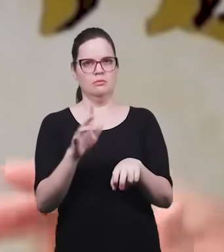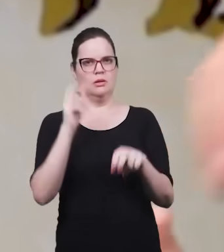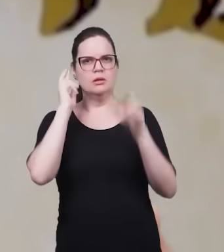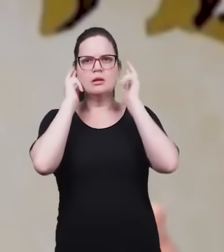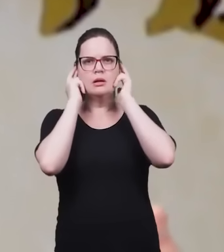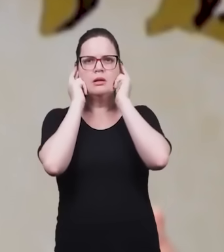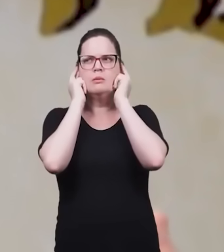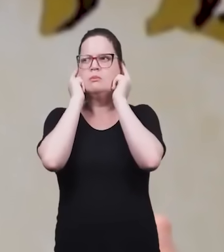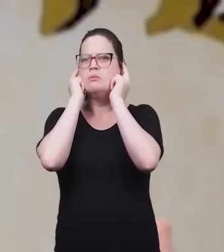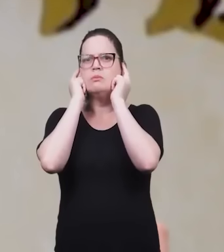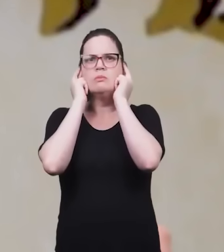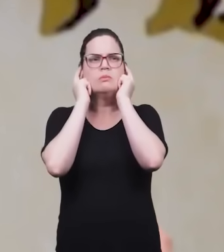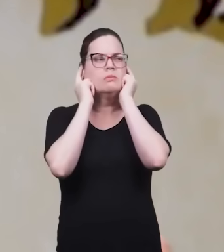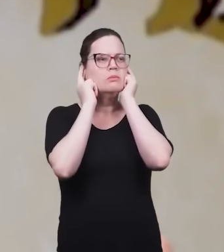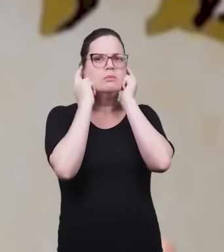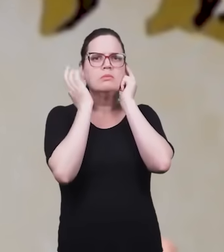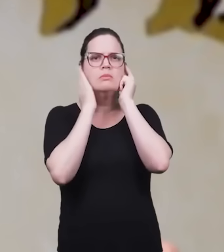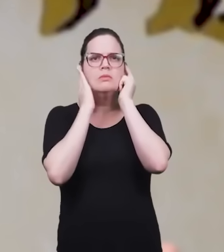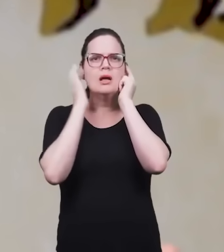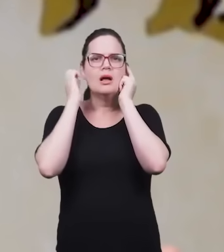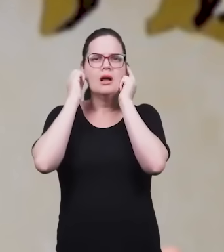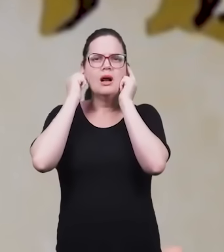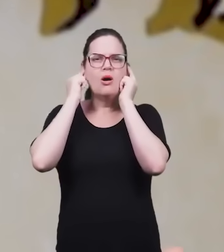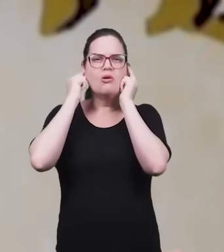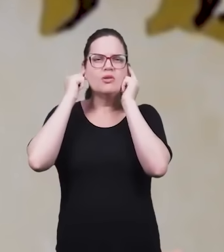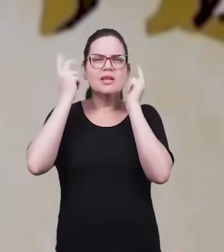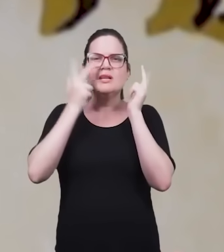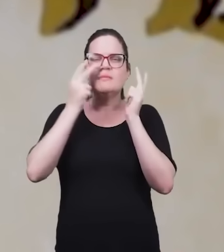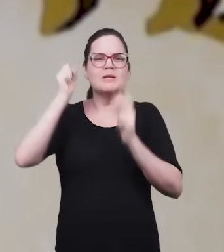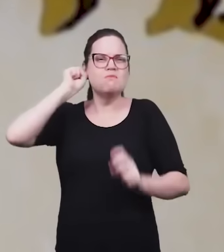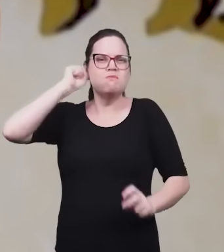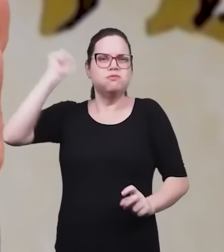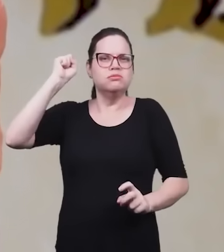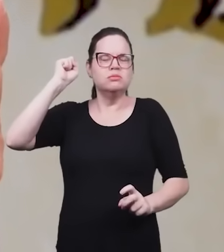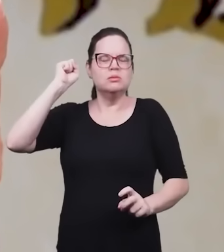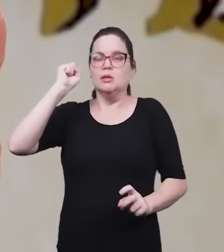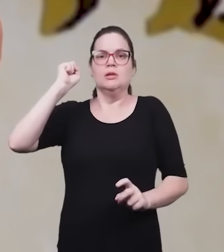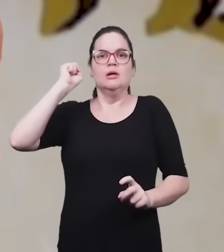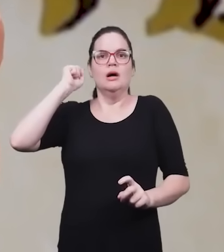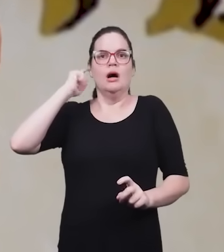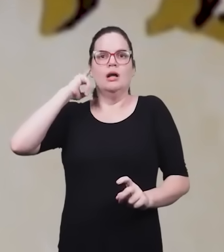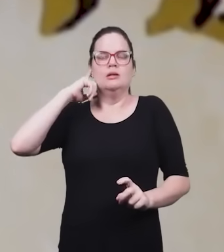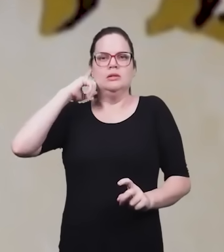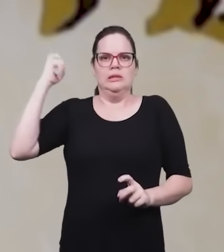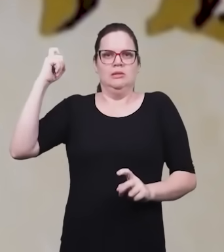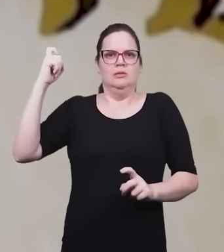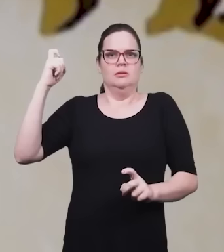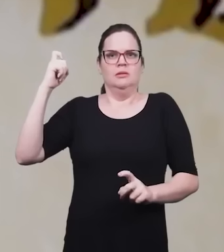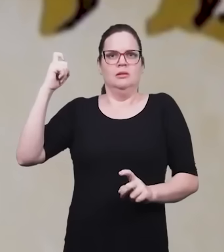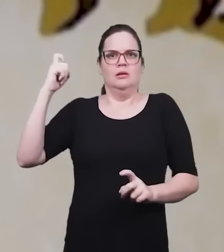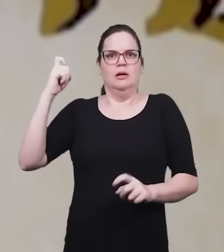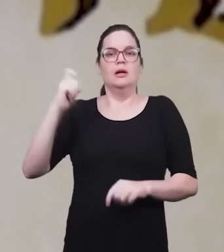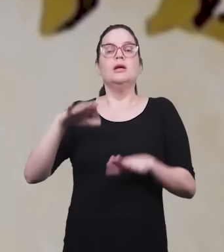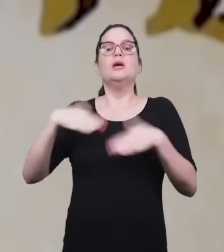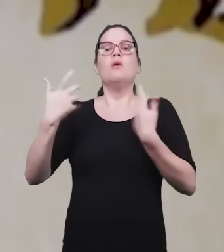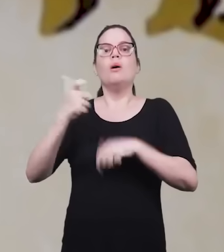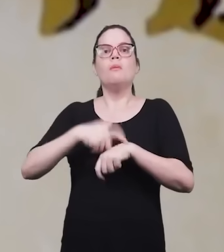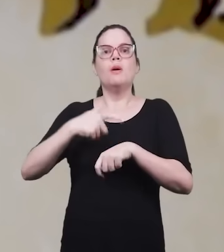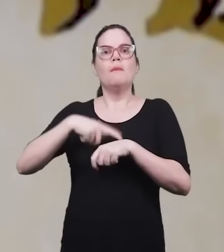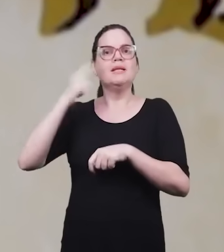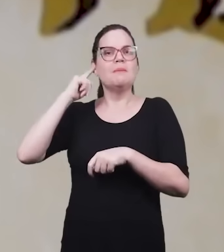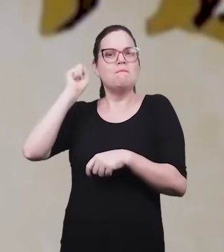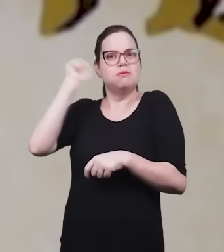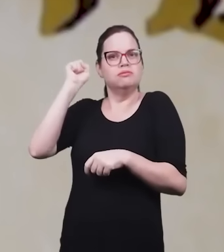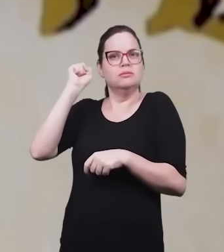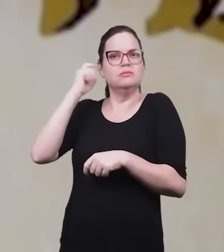altura, ele contou, houve um estalo no ouvido dele e ele passou a ouvir. E ele contou em que momento que esse